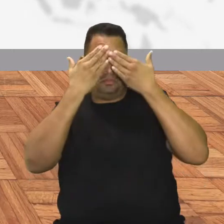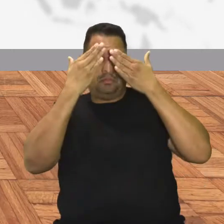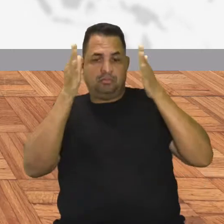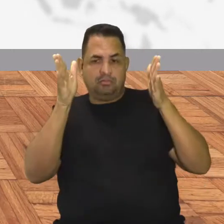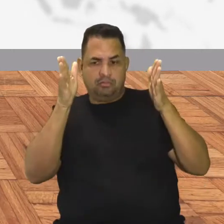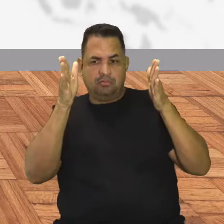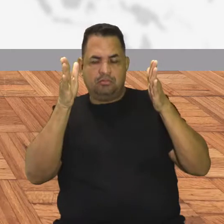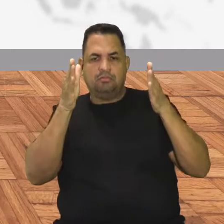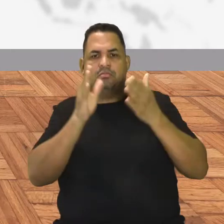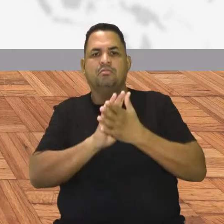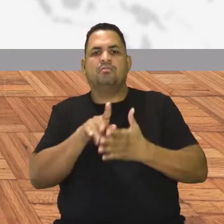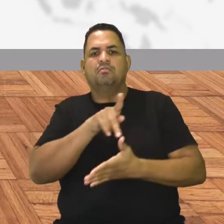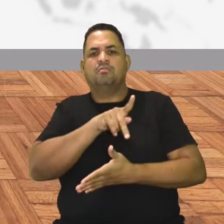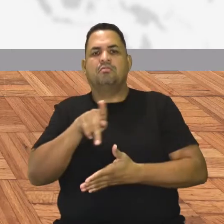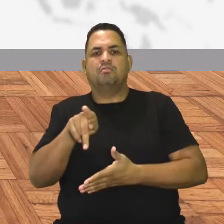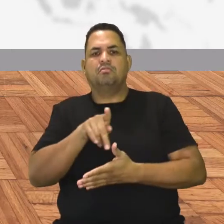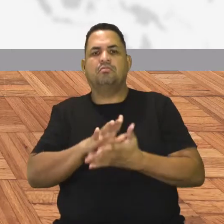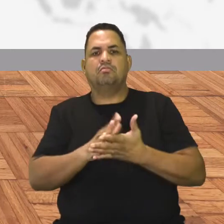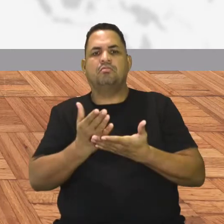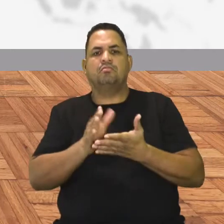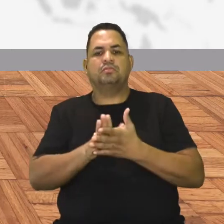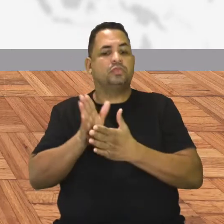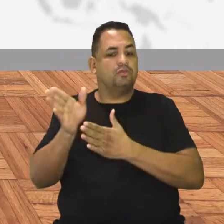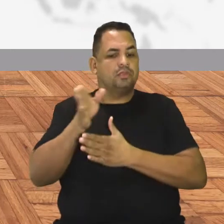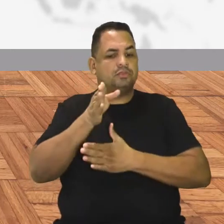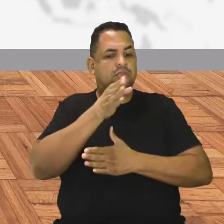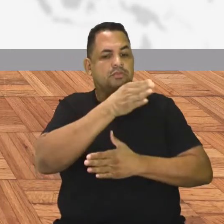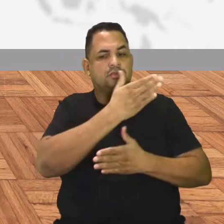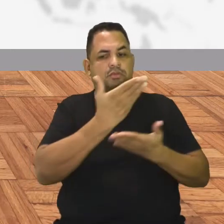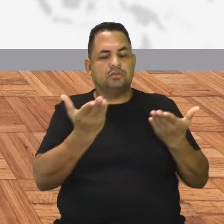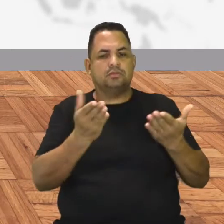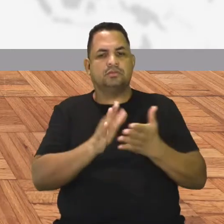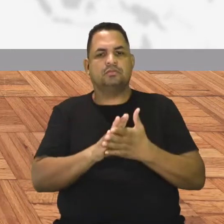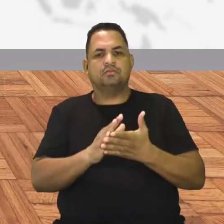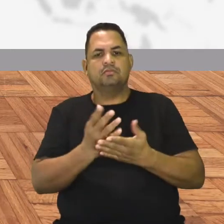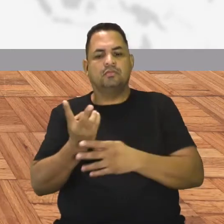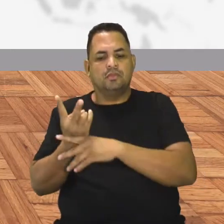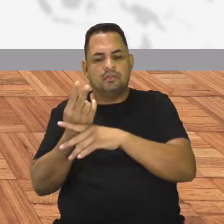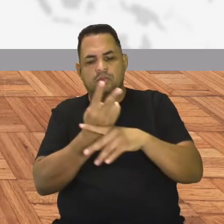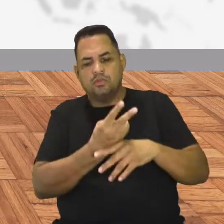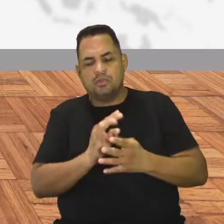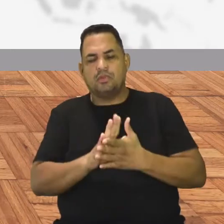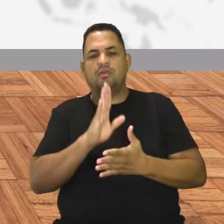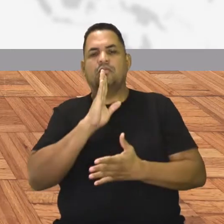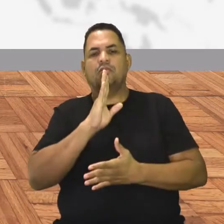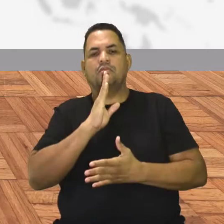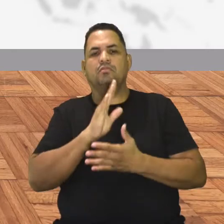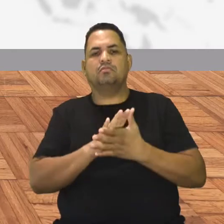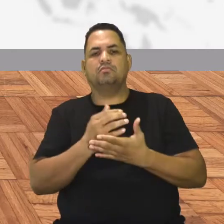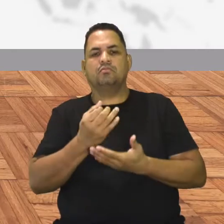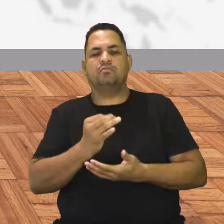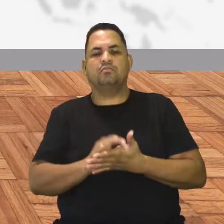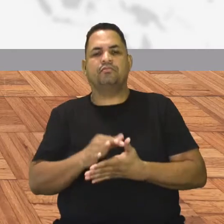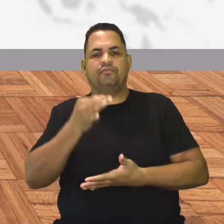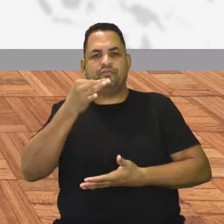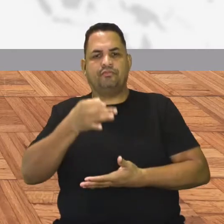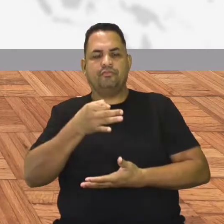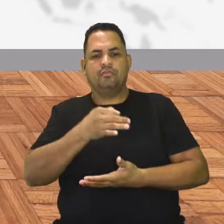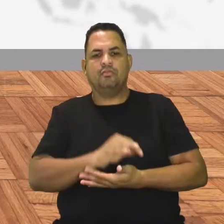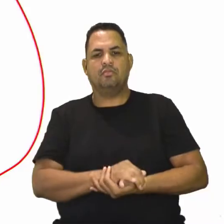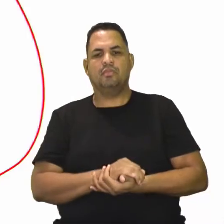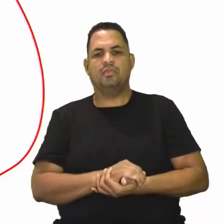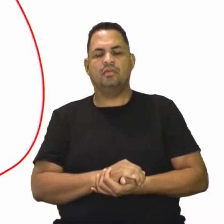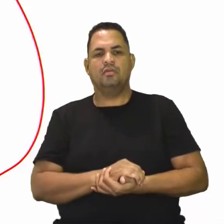vocês. O professor aqui só dá norte para vocês irem buscar conhecimento, tá certo? Vamos